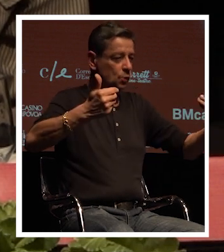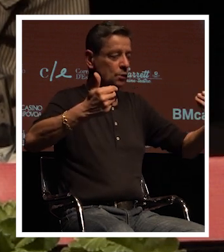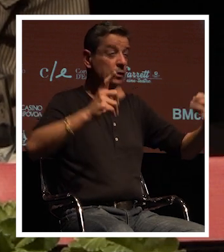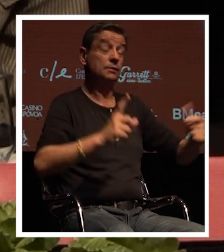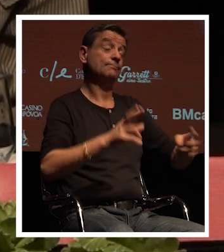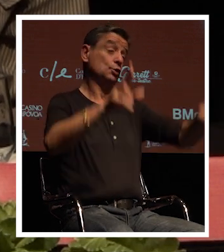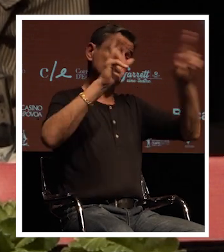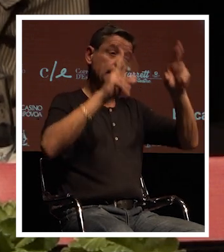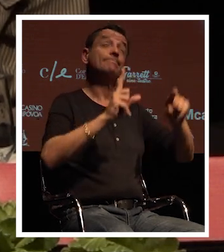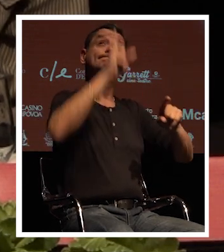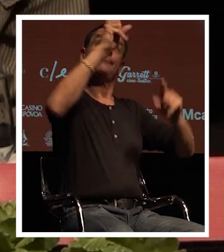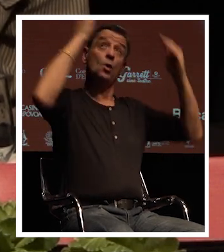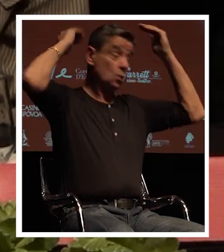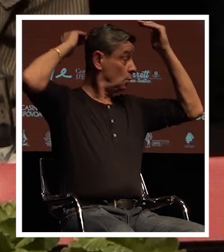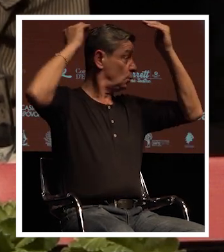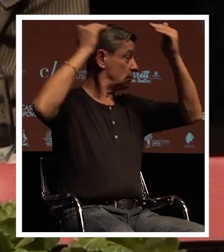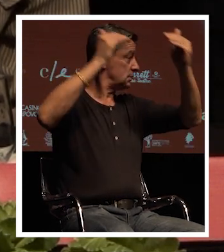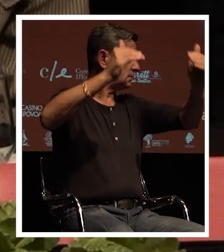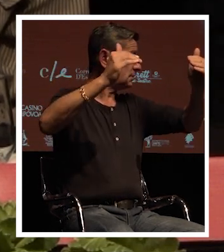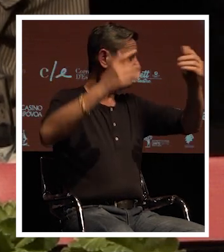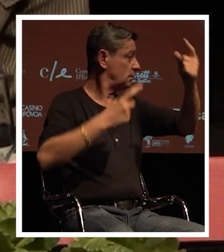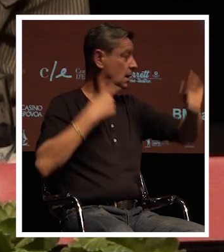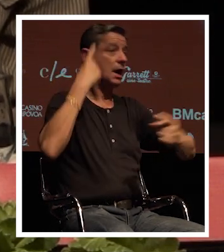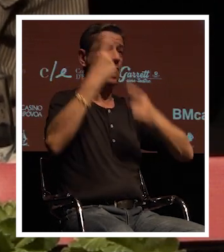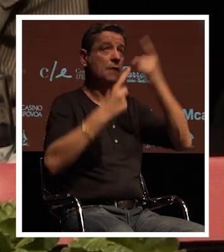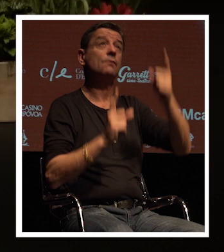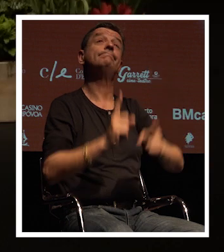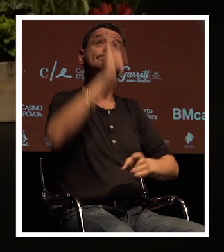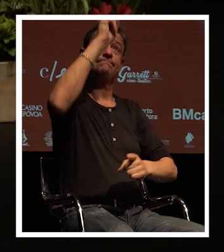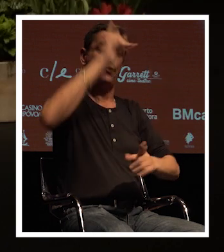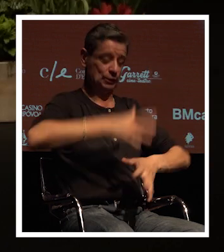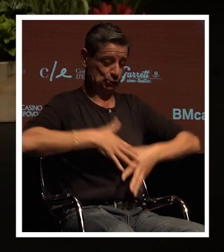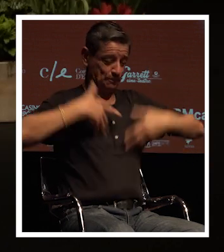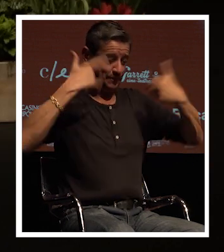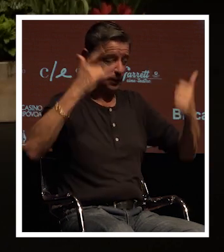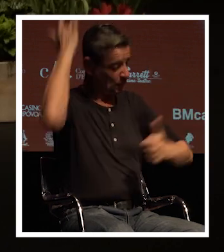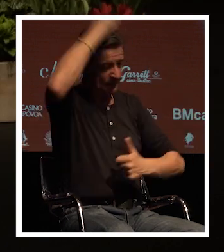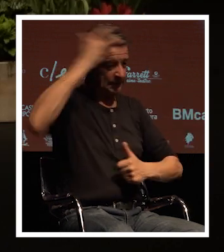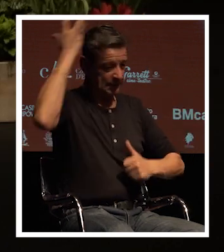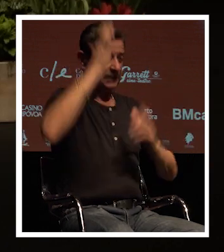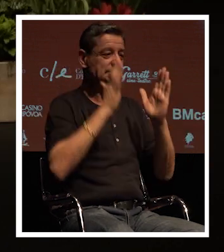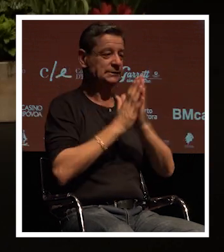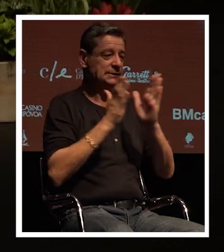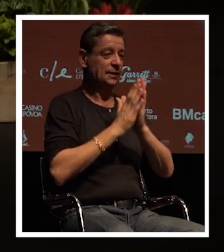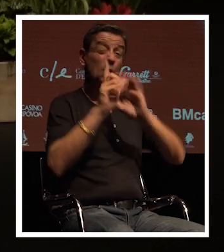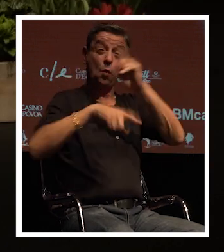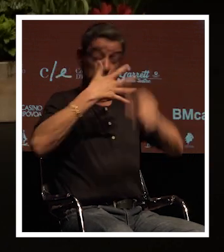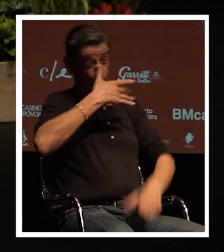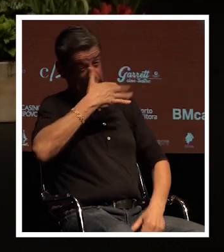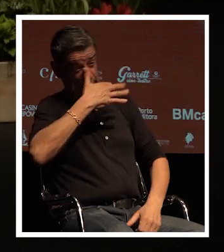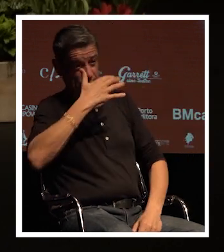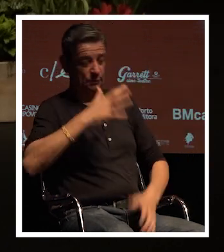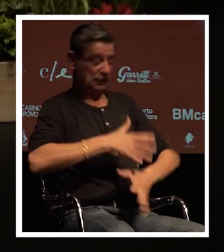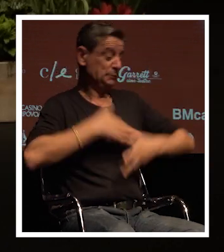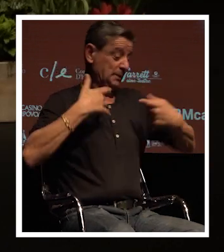agora estou-me lembrar que o mas que haja alguma democracia que o espírito santo não se aborreça por haver outros tipos de espíritos e alguns deles